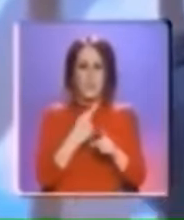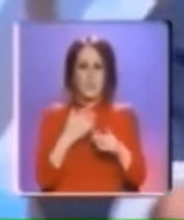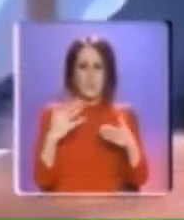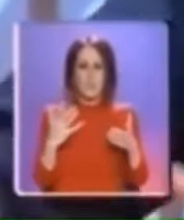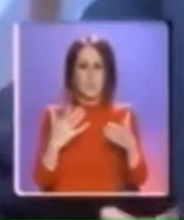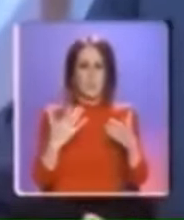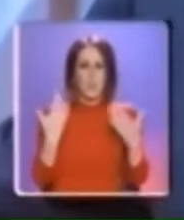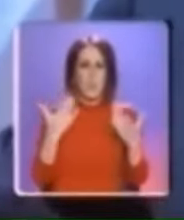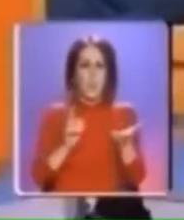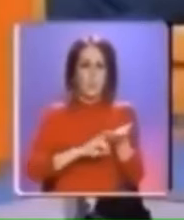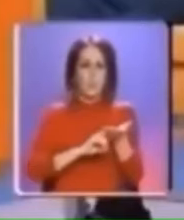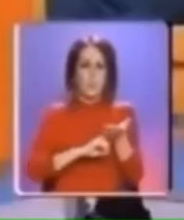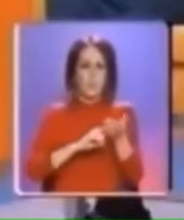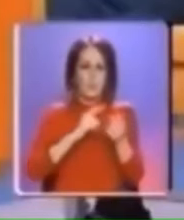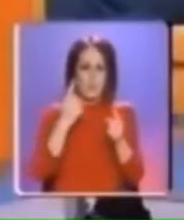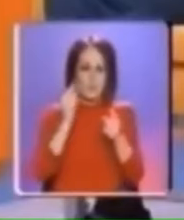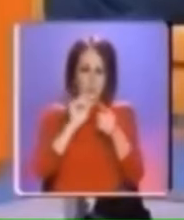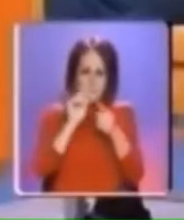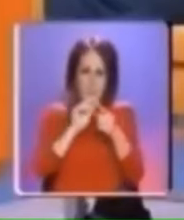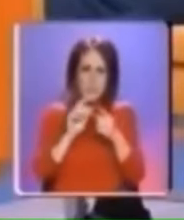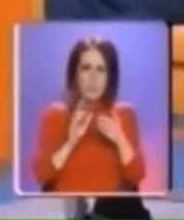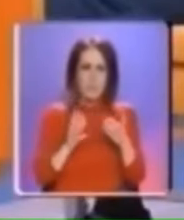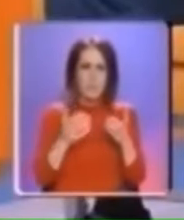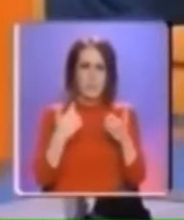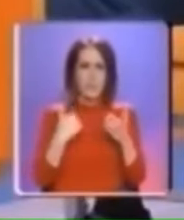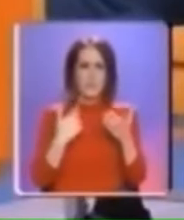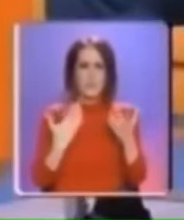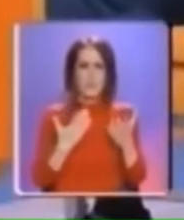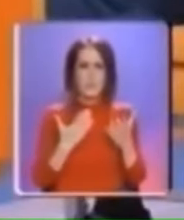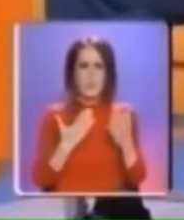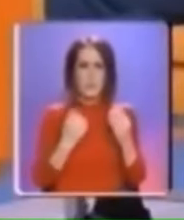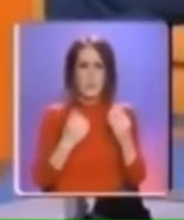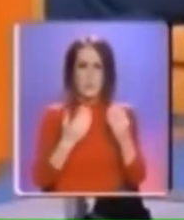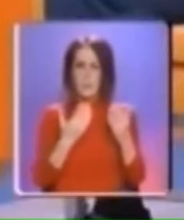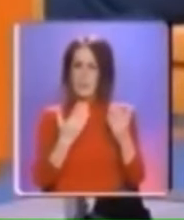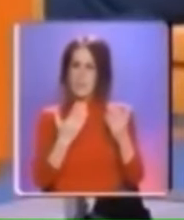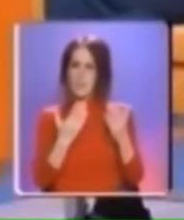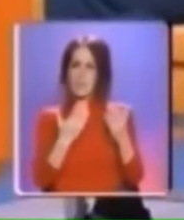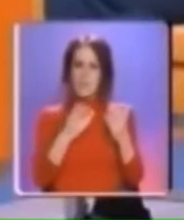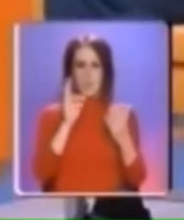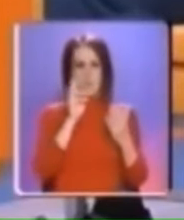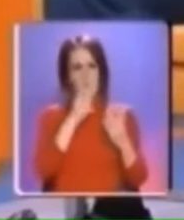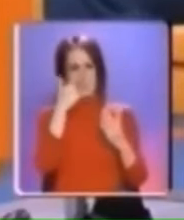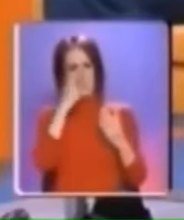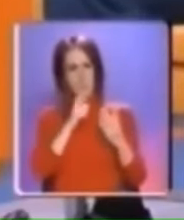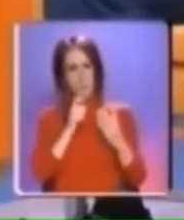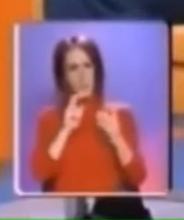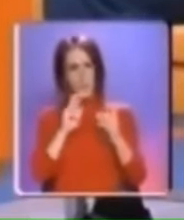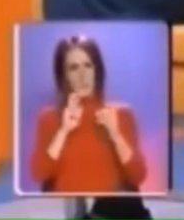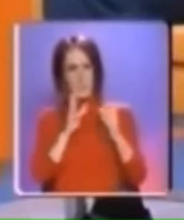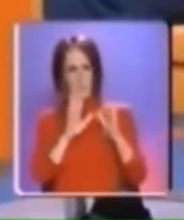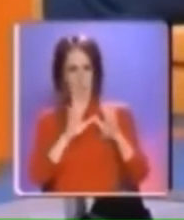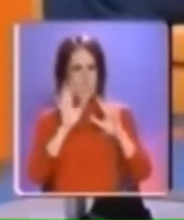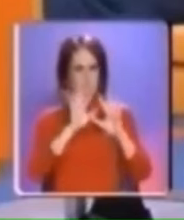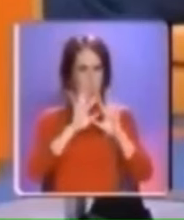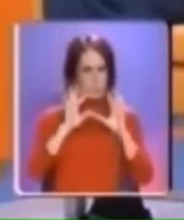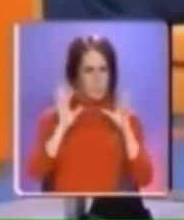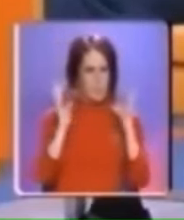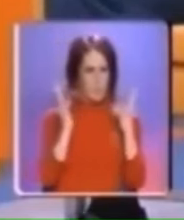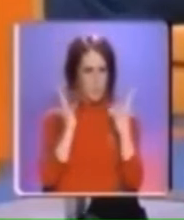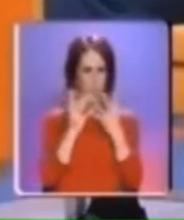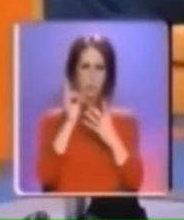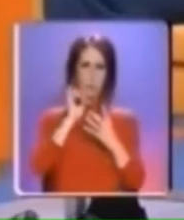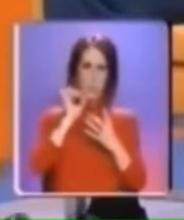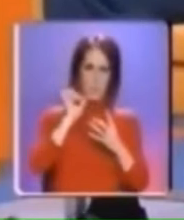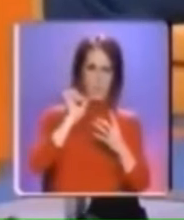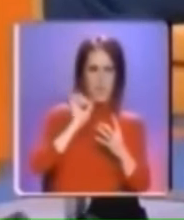onde efetivamente se faz Justiça com alguma celeridade e mais depressa